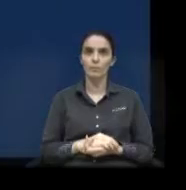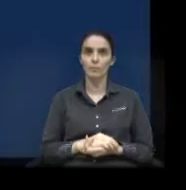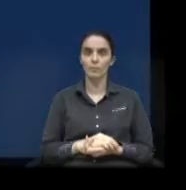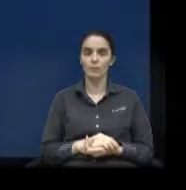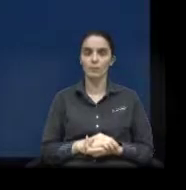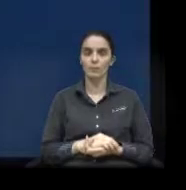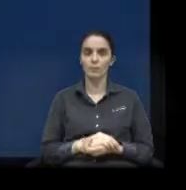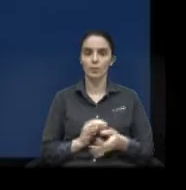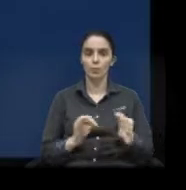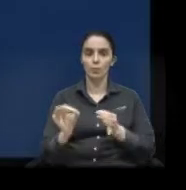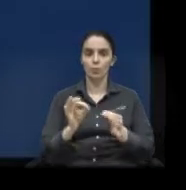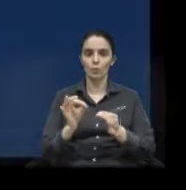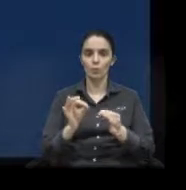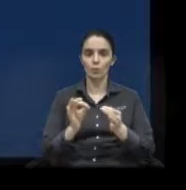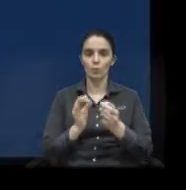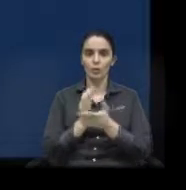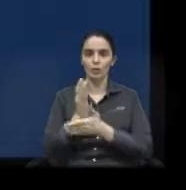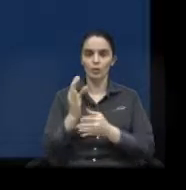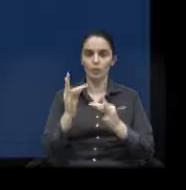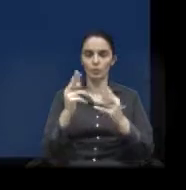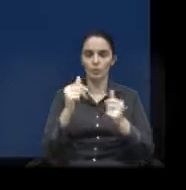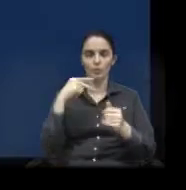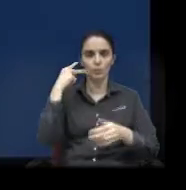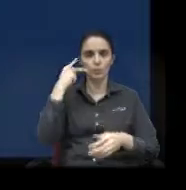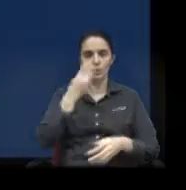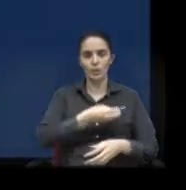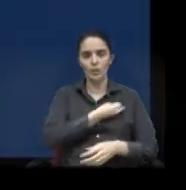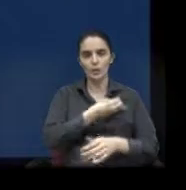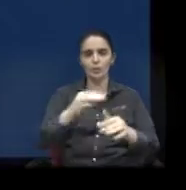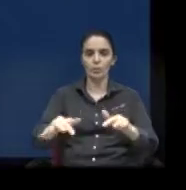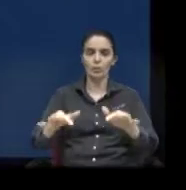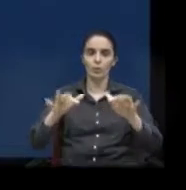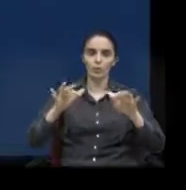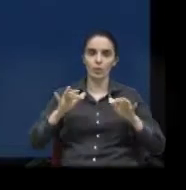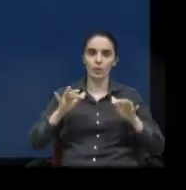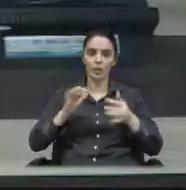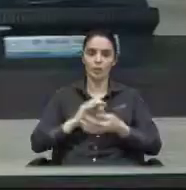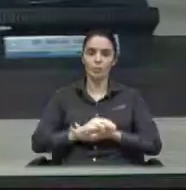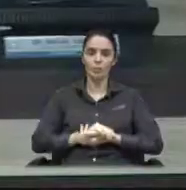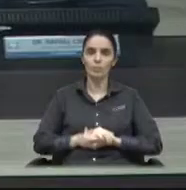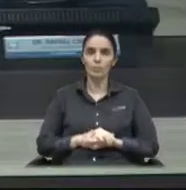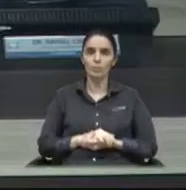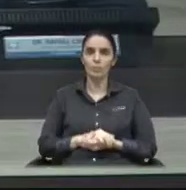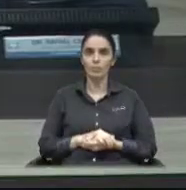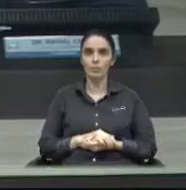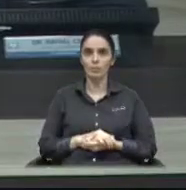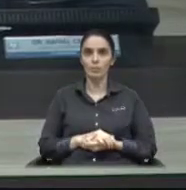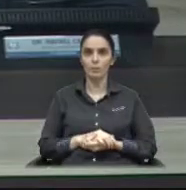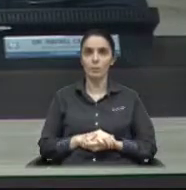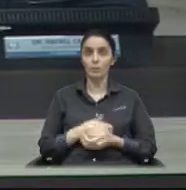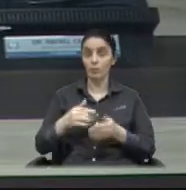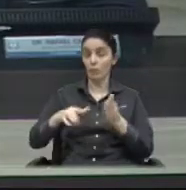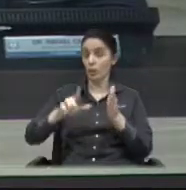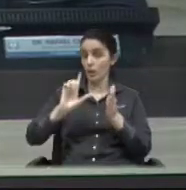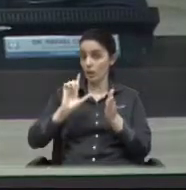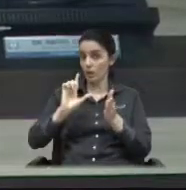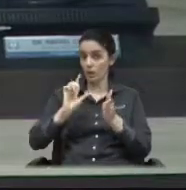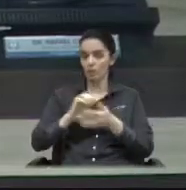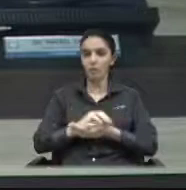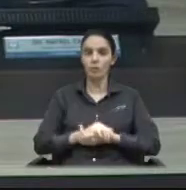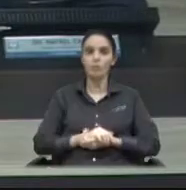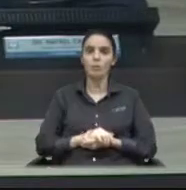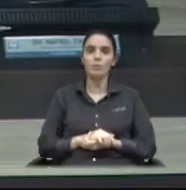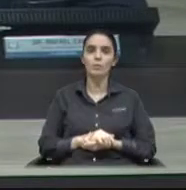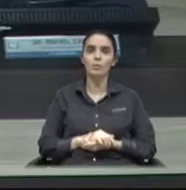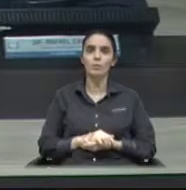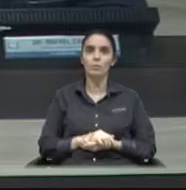O projeto foi aprovado por todos os vereadores presentes no plenário. Antes de a